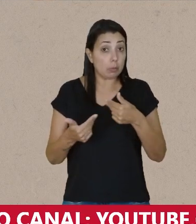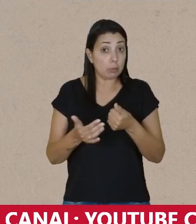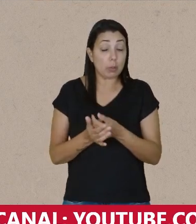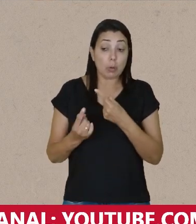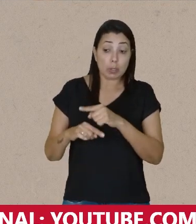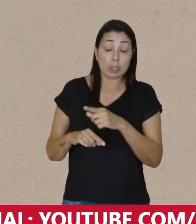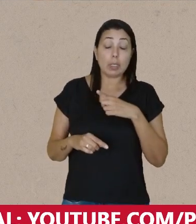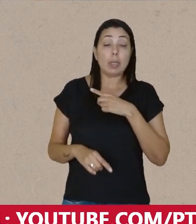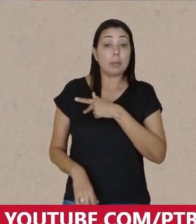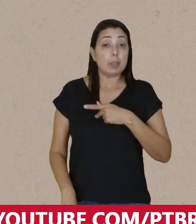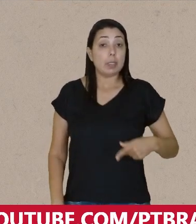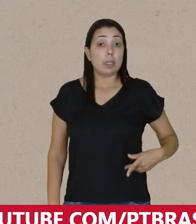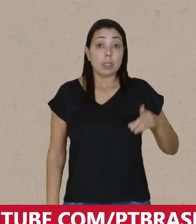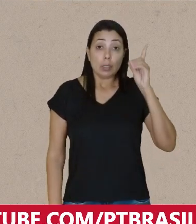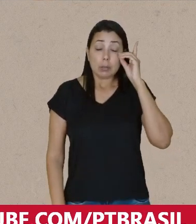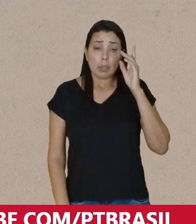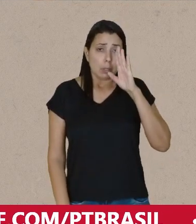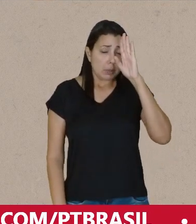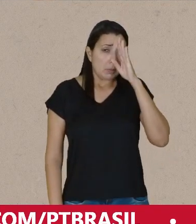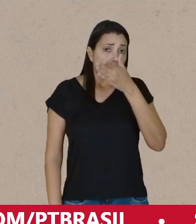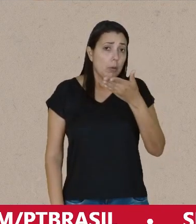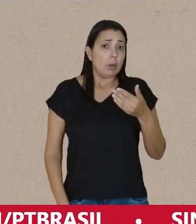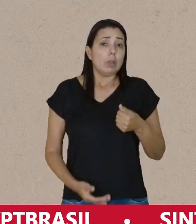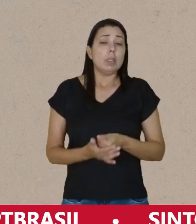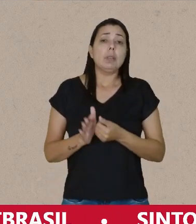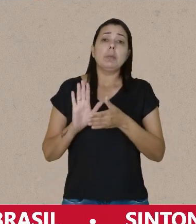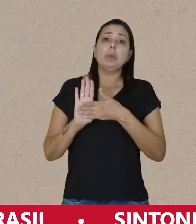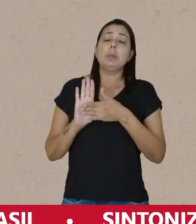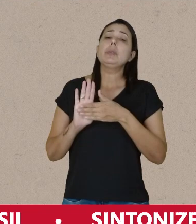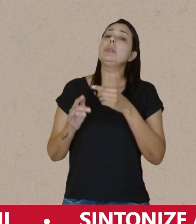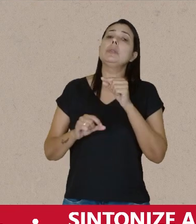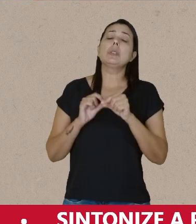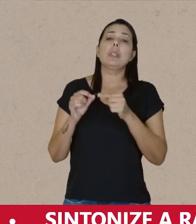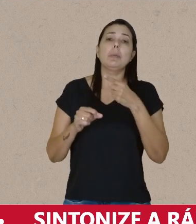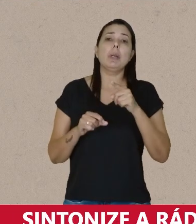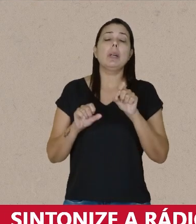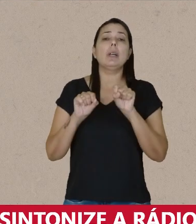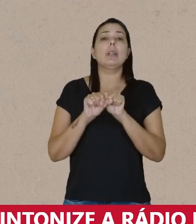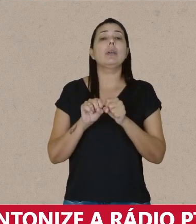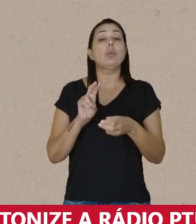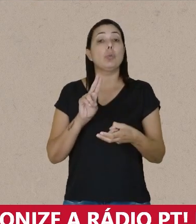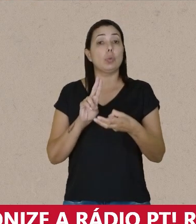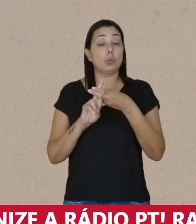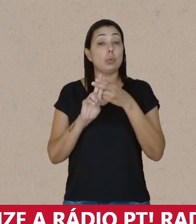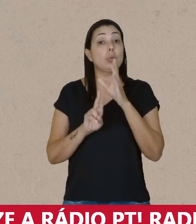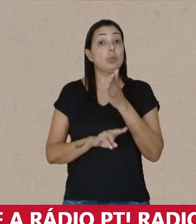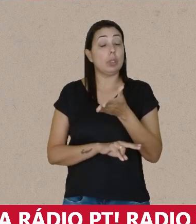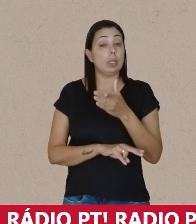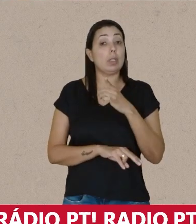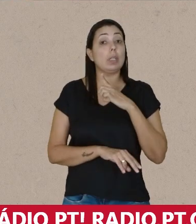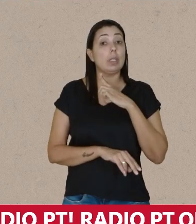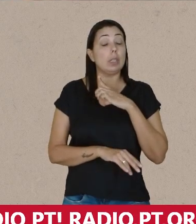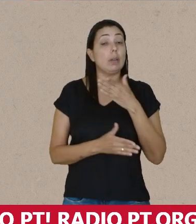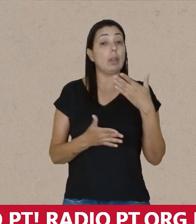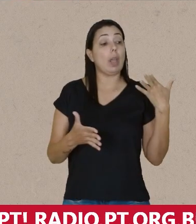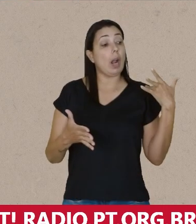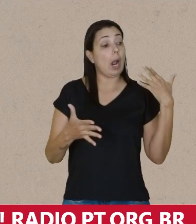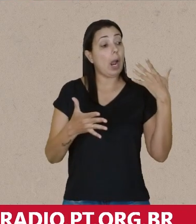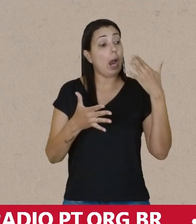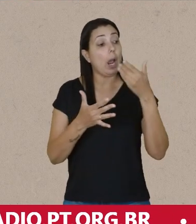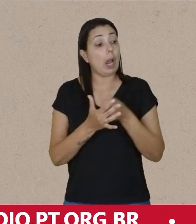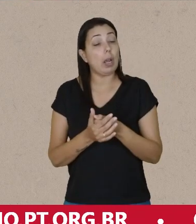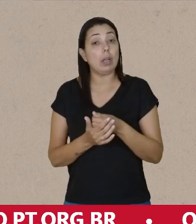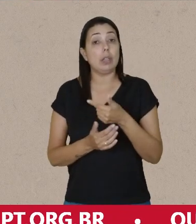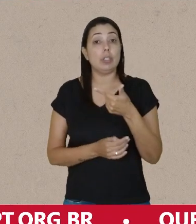principais consequências dessa emenda, especificamente para o Sistema Único de Saúde, já que nós estamos atravessando